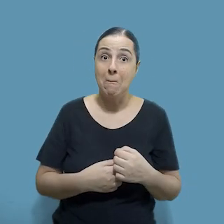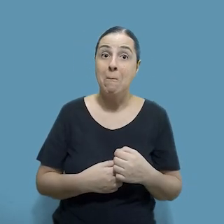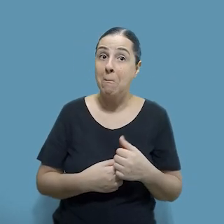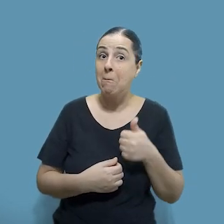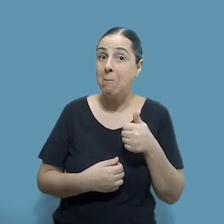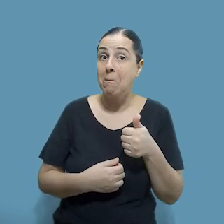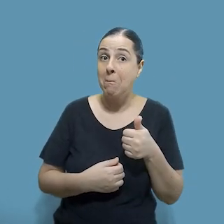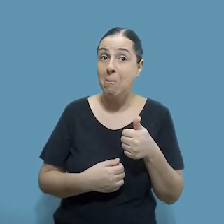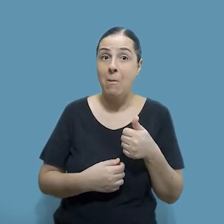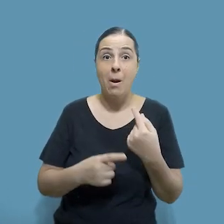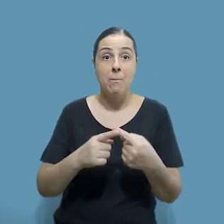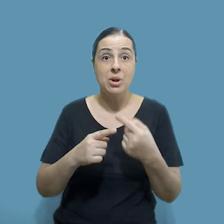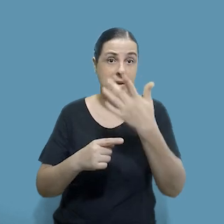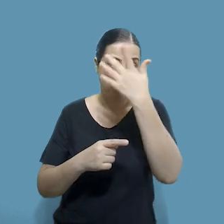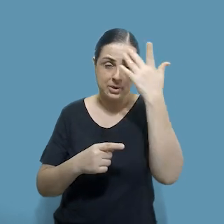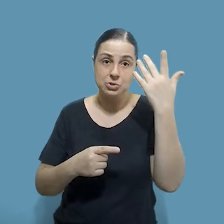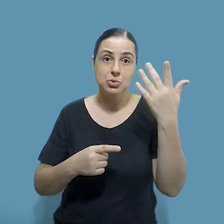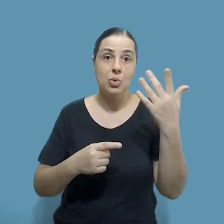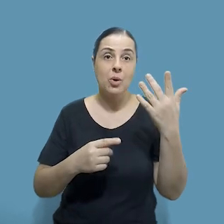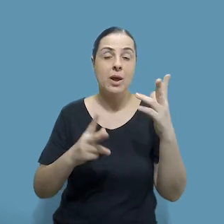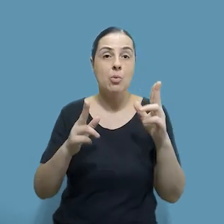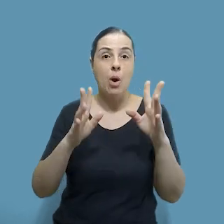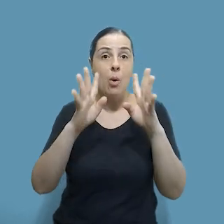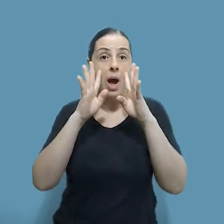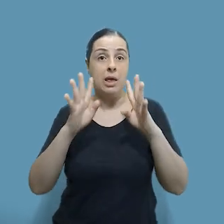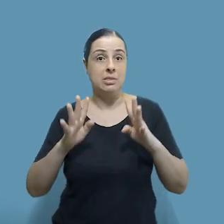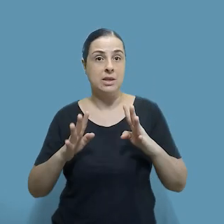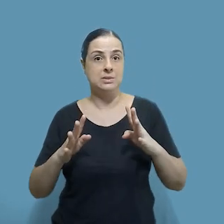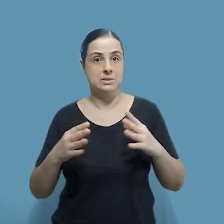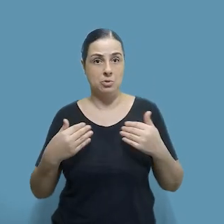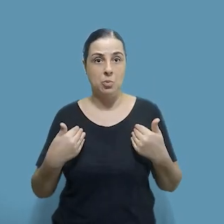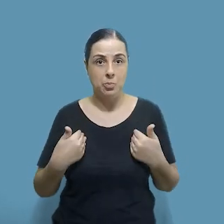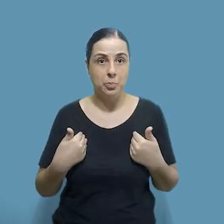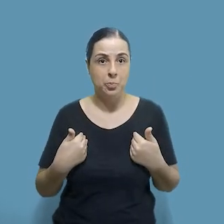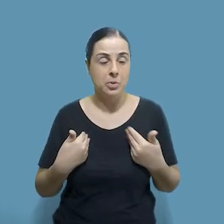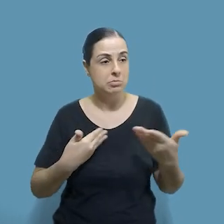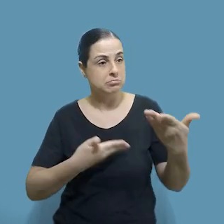Da atenção das pessoas com essa...